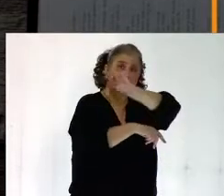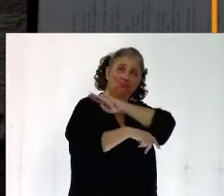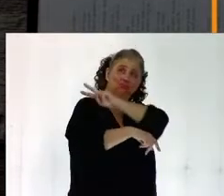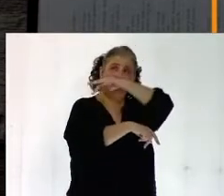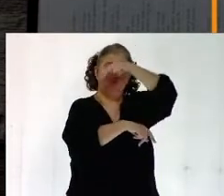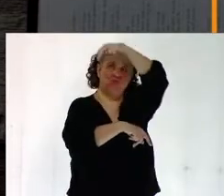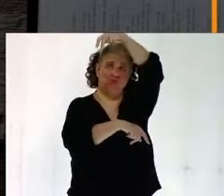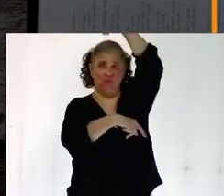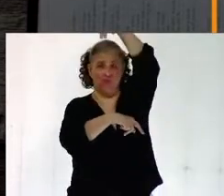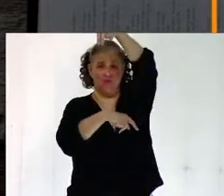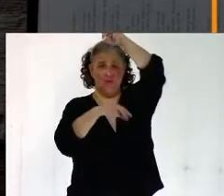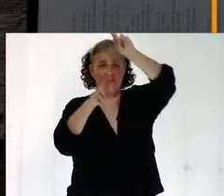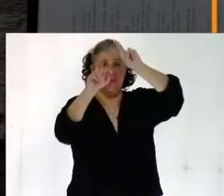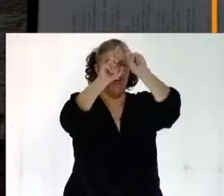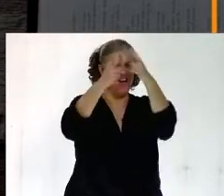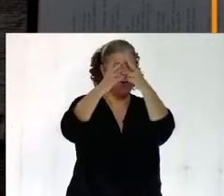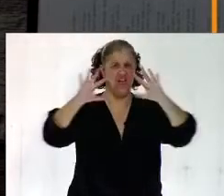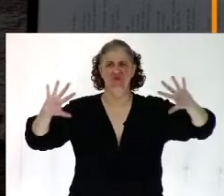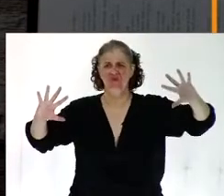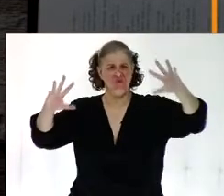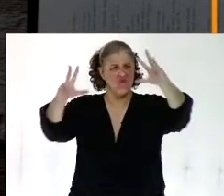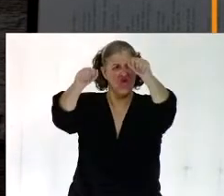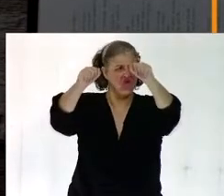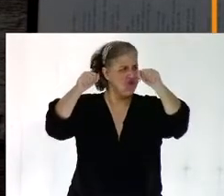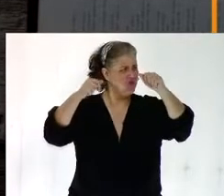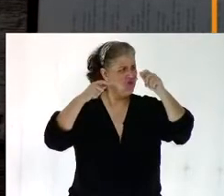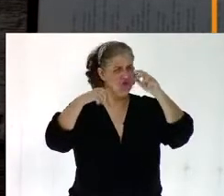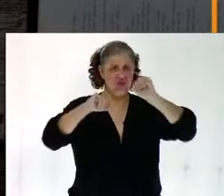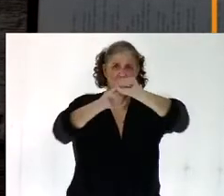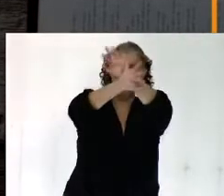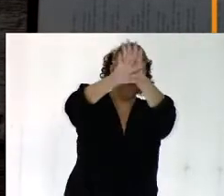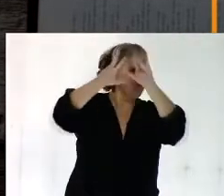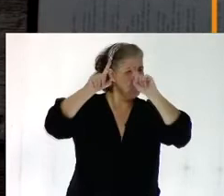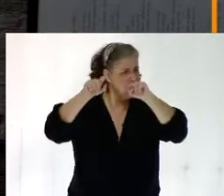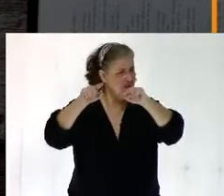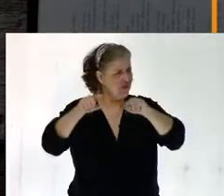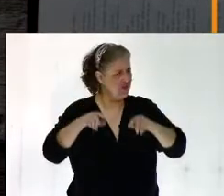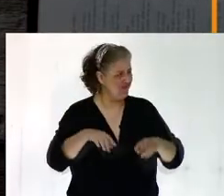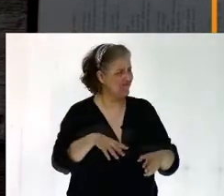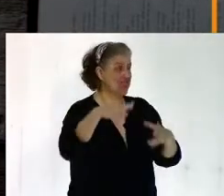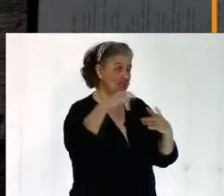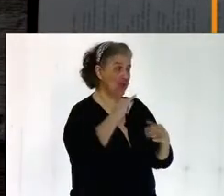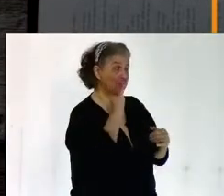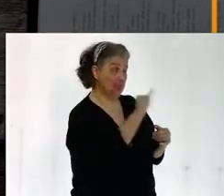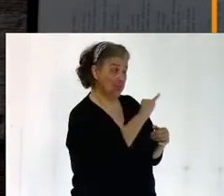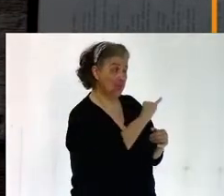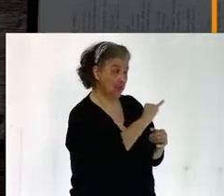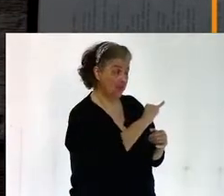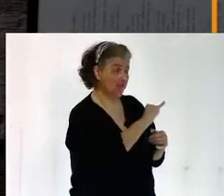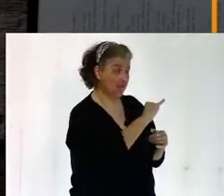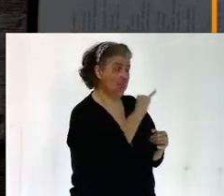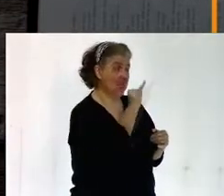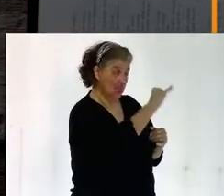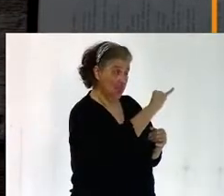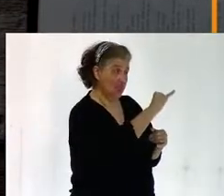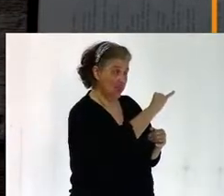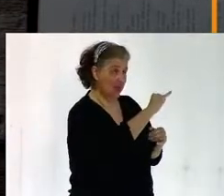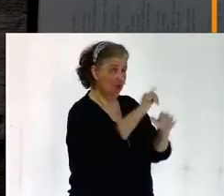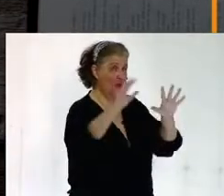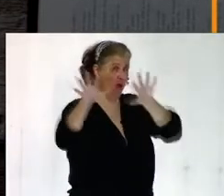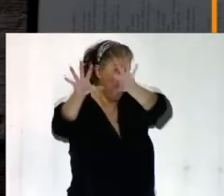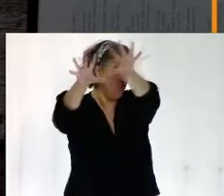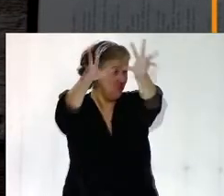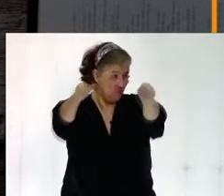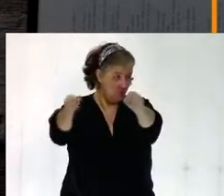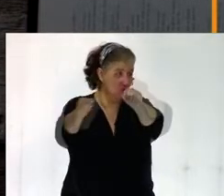todos os reinos do mundo ea glória deles ele disse e ele disse tudo